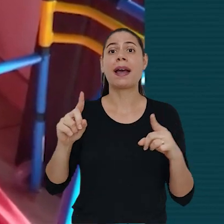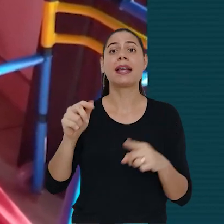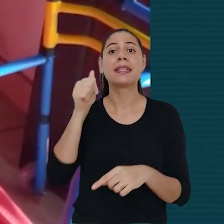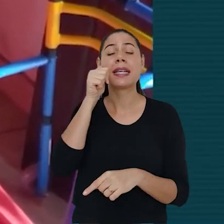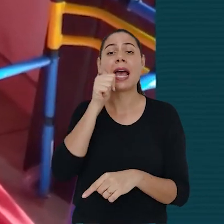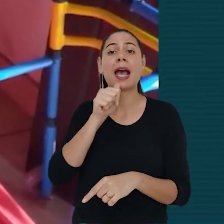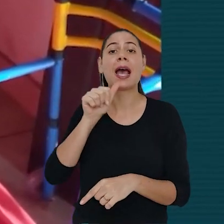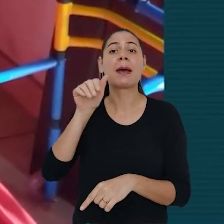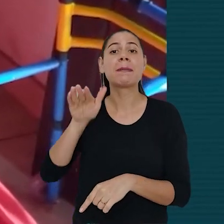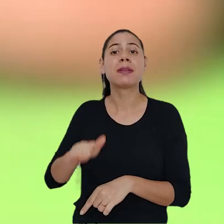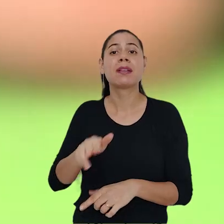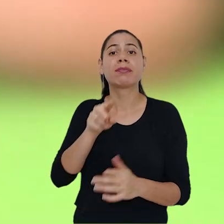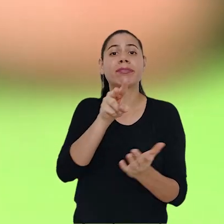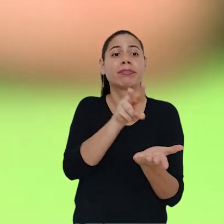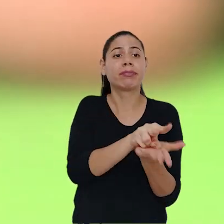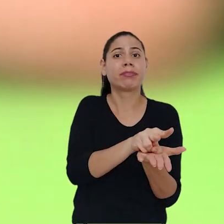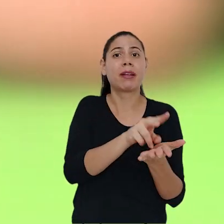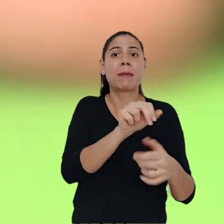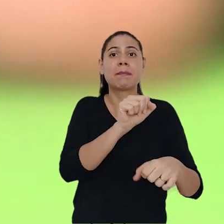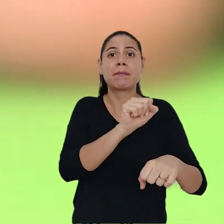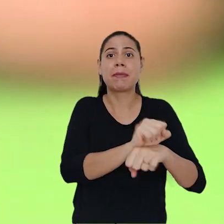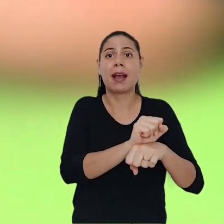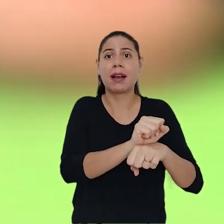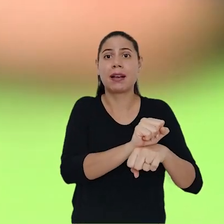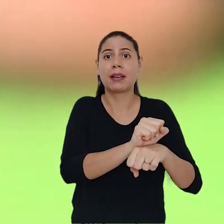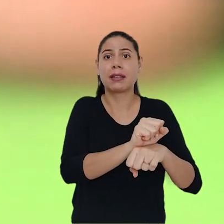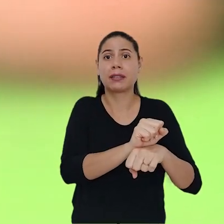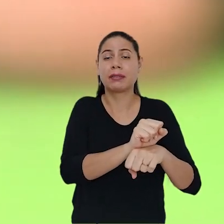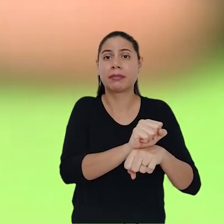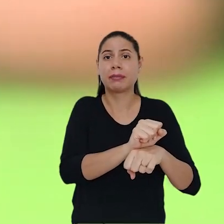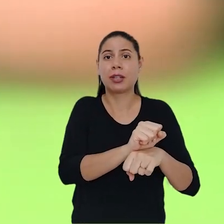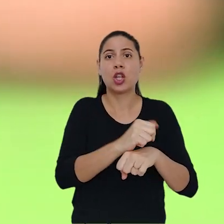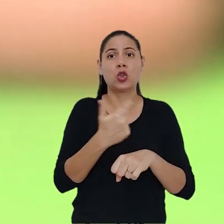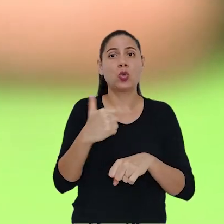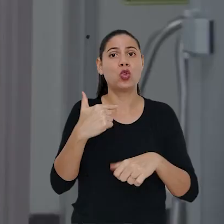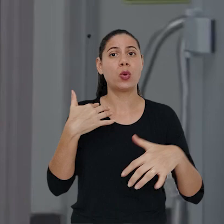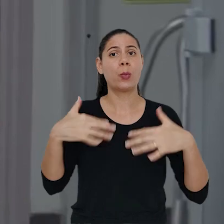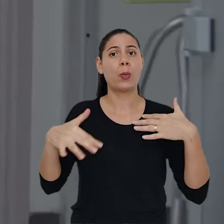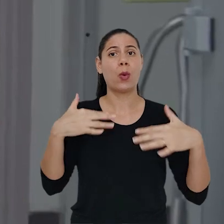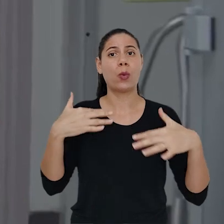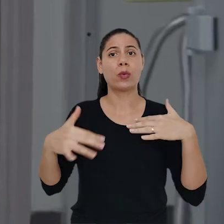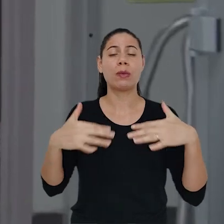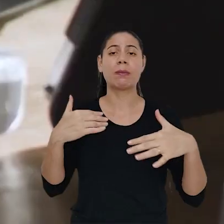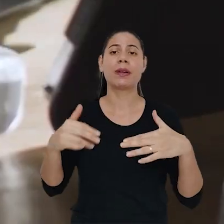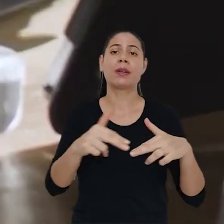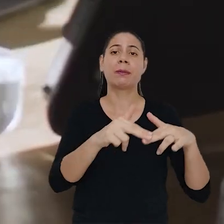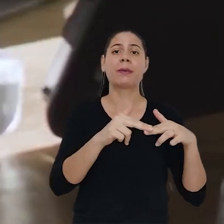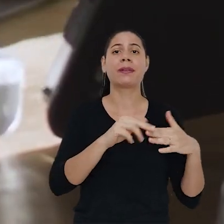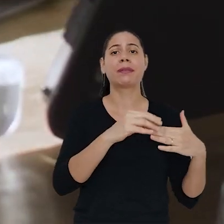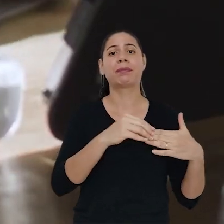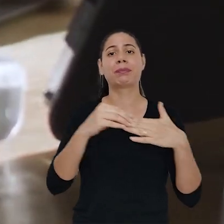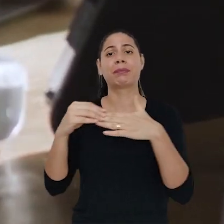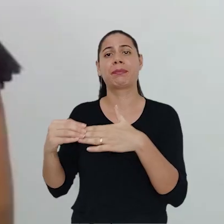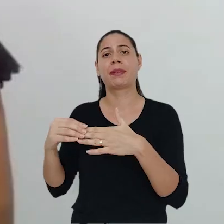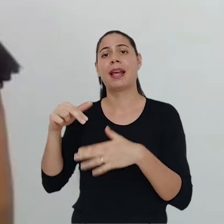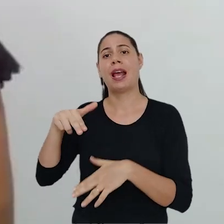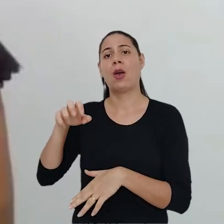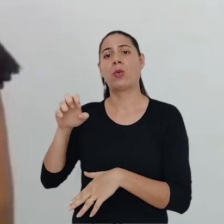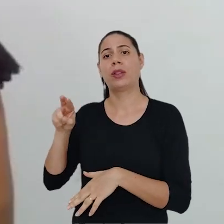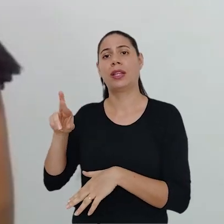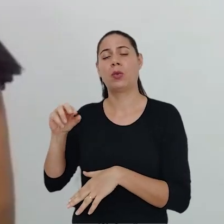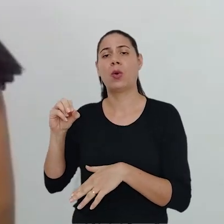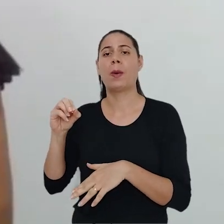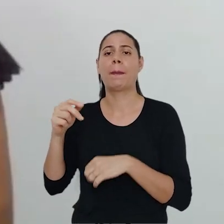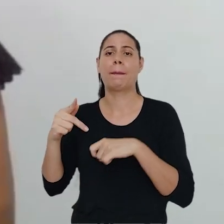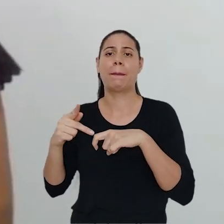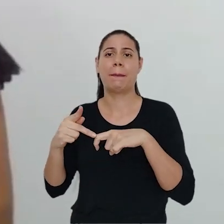movia mais como antes, apresentando sinais de paralisia, é que a mãe foi encaminhada a um neuropediatra. Quando eu contei